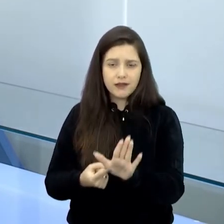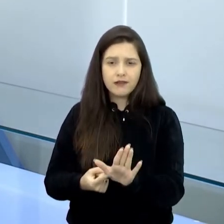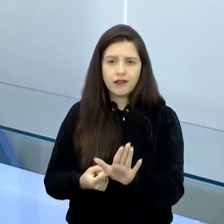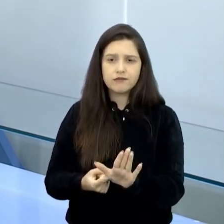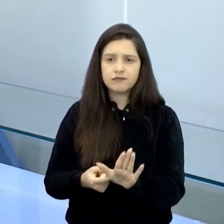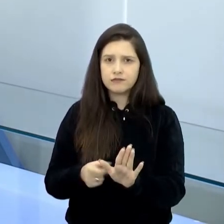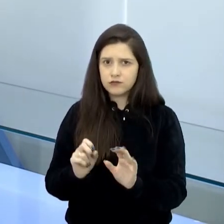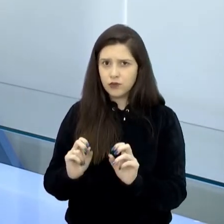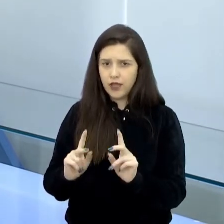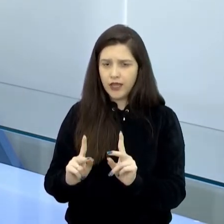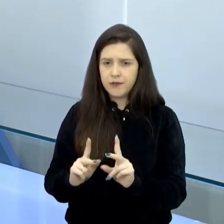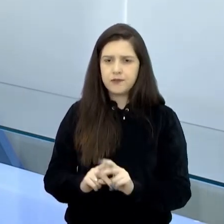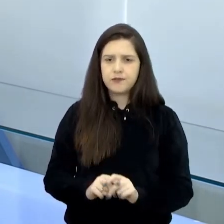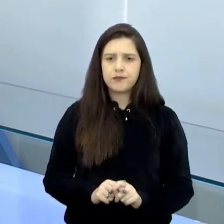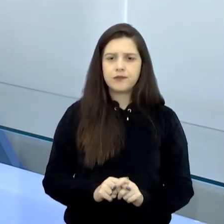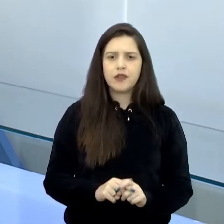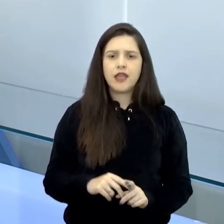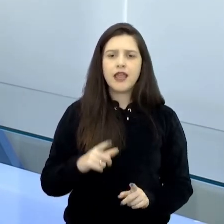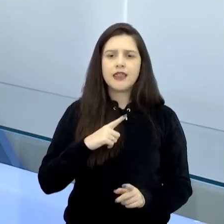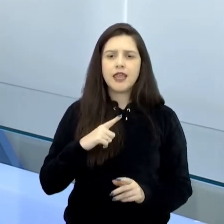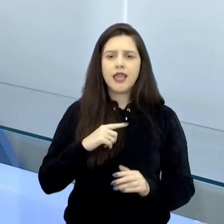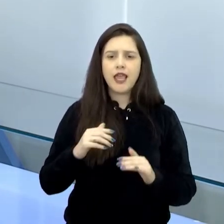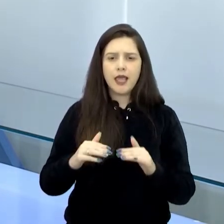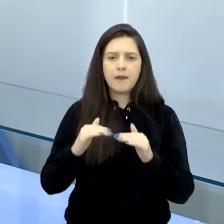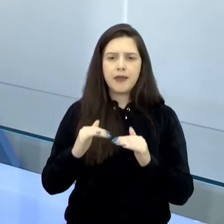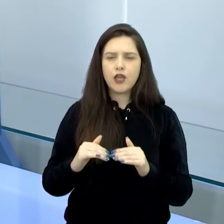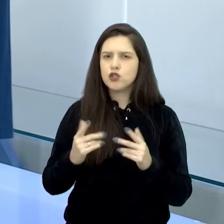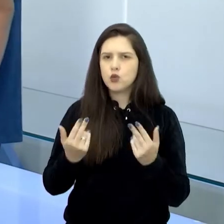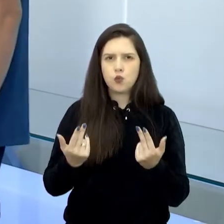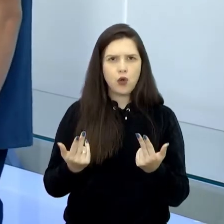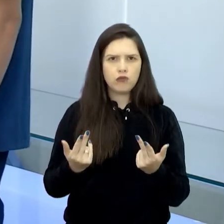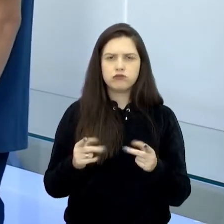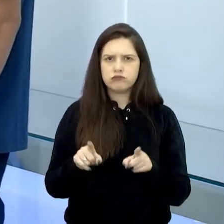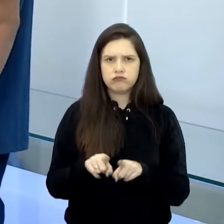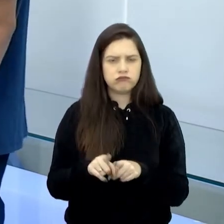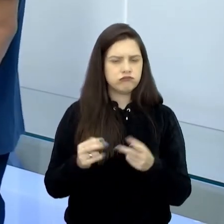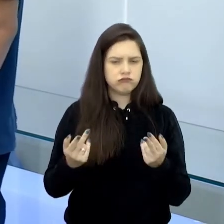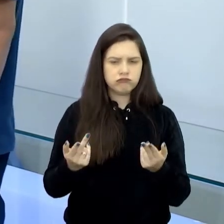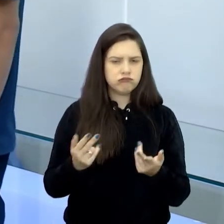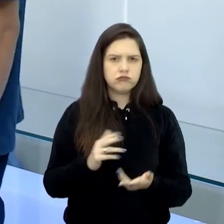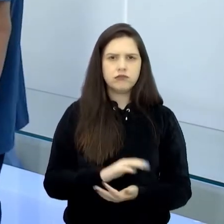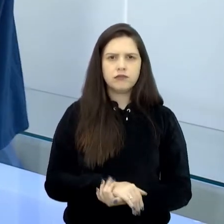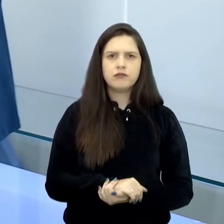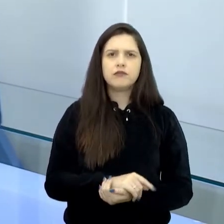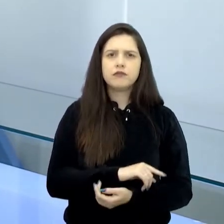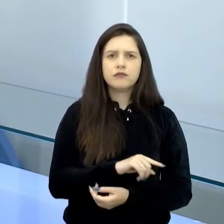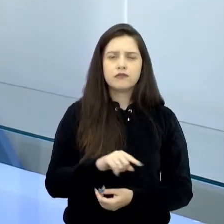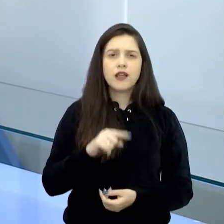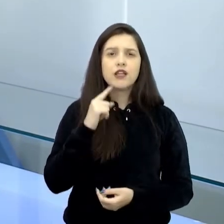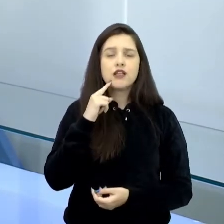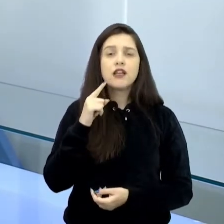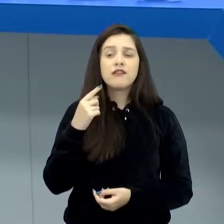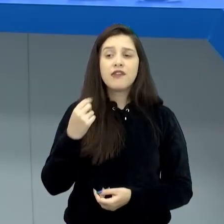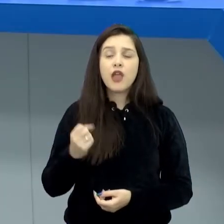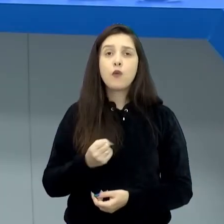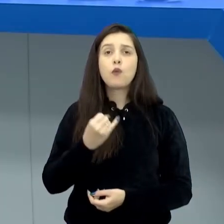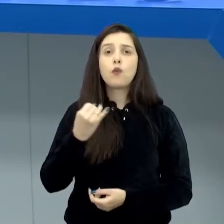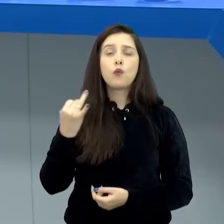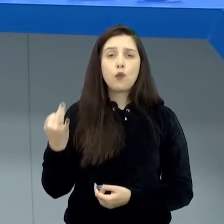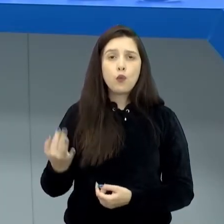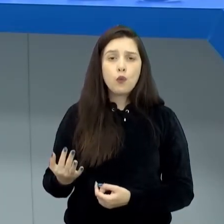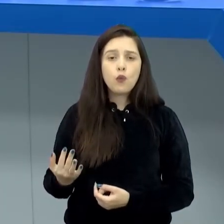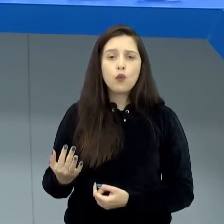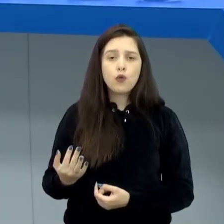ok? E aqui embaixo também eu tenho 1, certo? Perfeito. Então aí seria a quantidade, por exemplo,